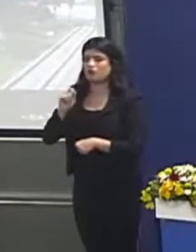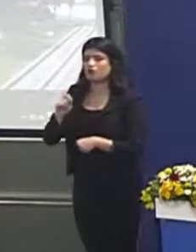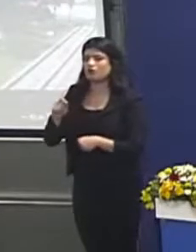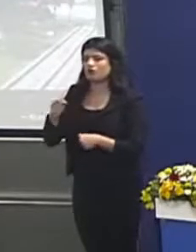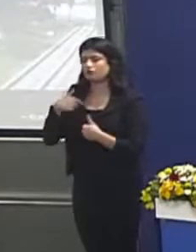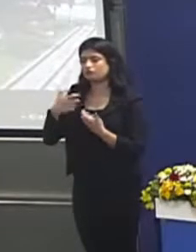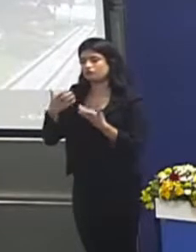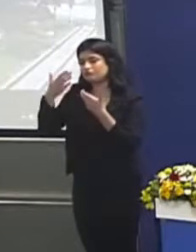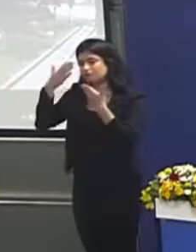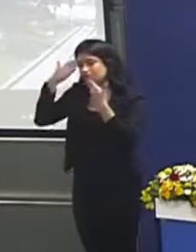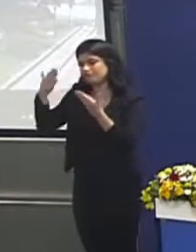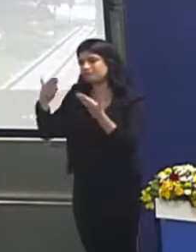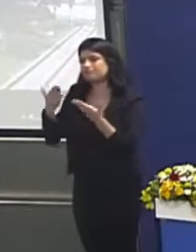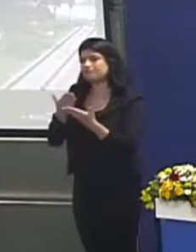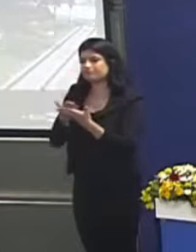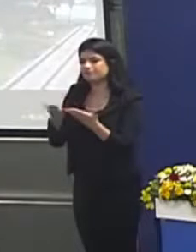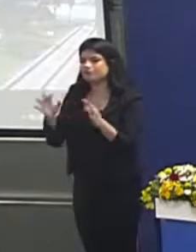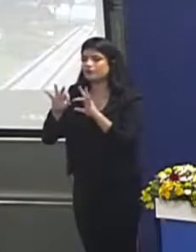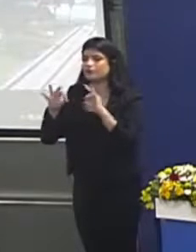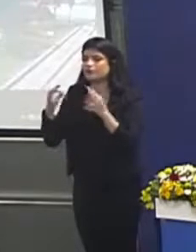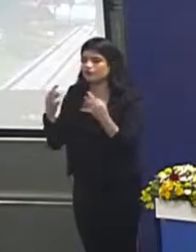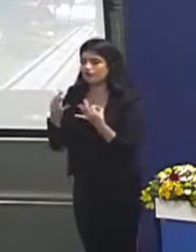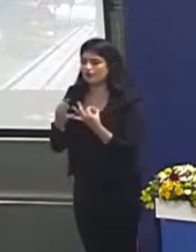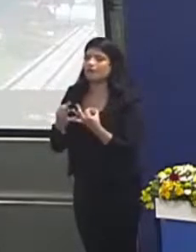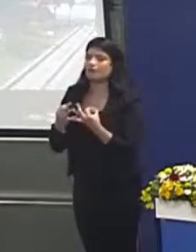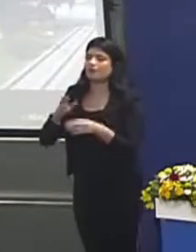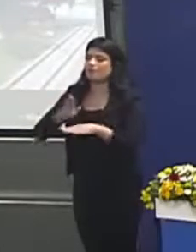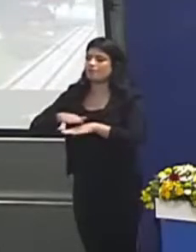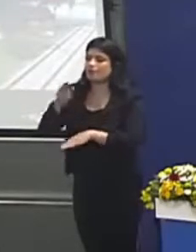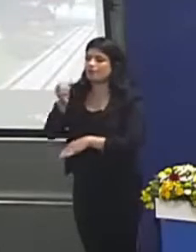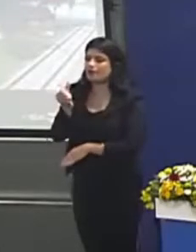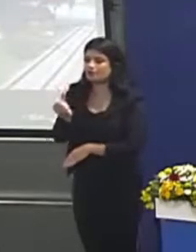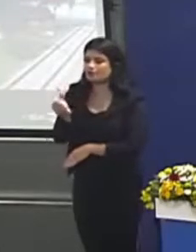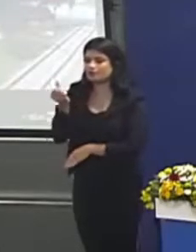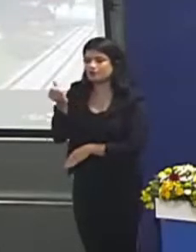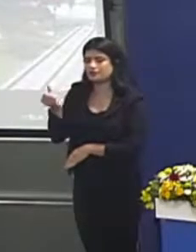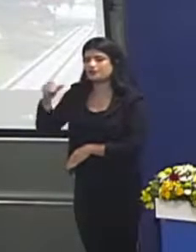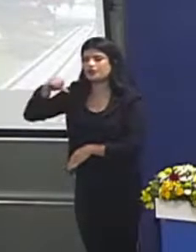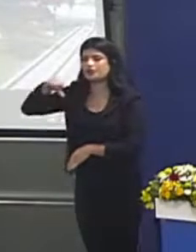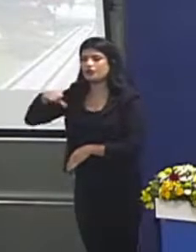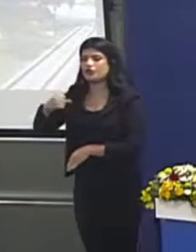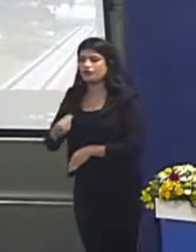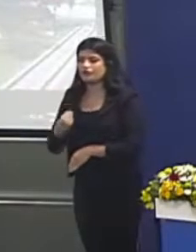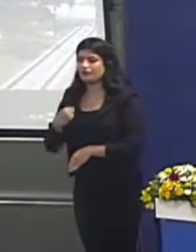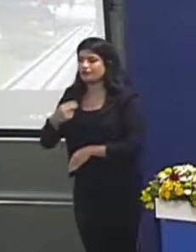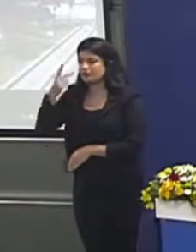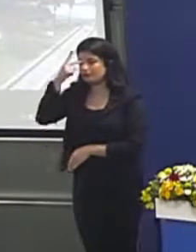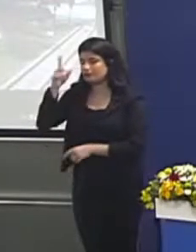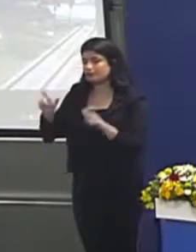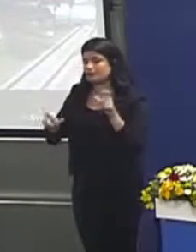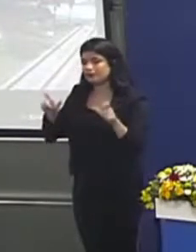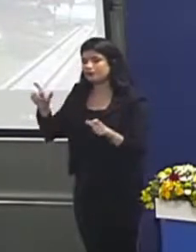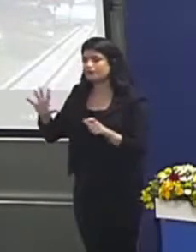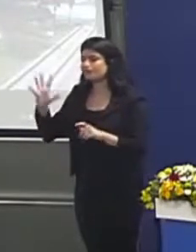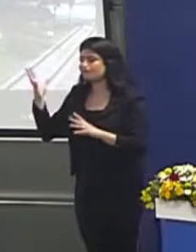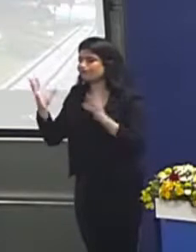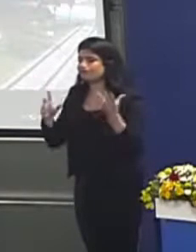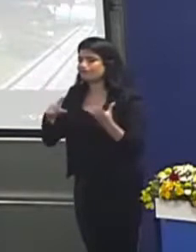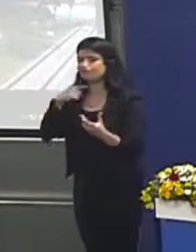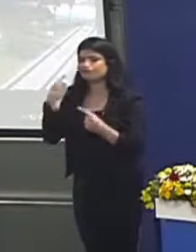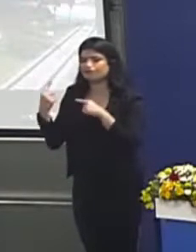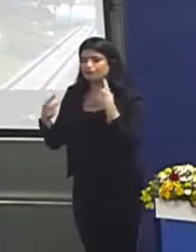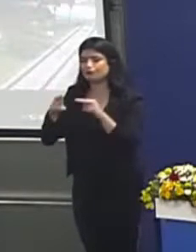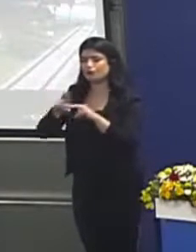minhas condolências às famílias das mais de 669 mil vidas perdidas pela pandemia de Covid-19